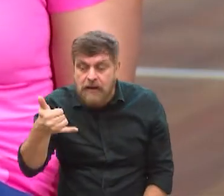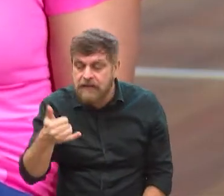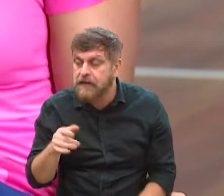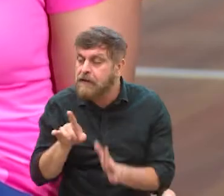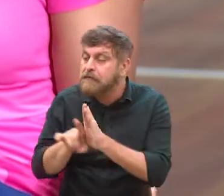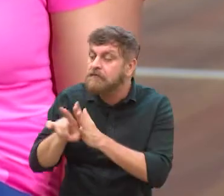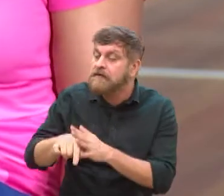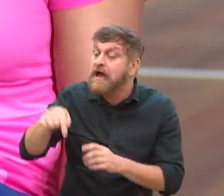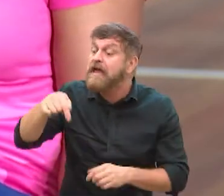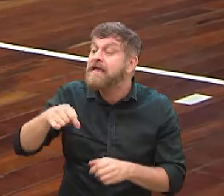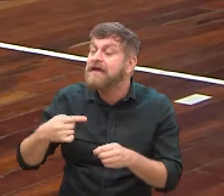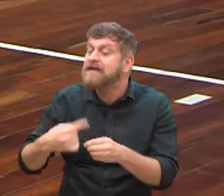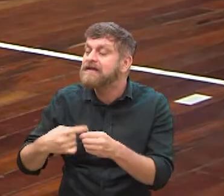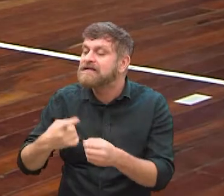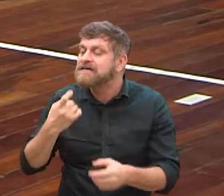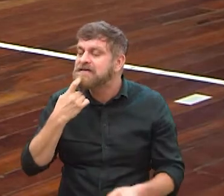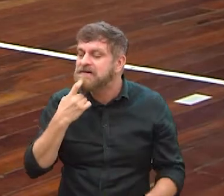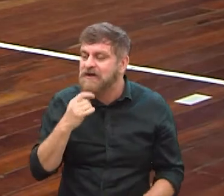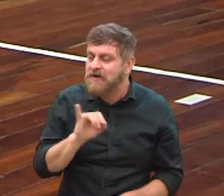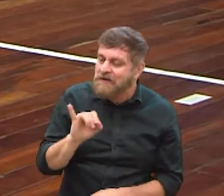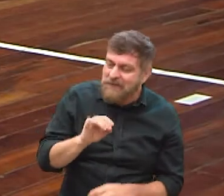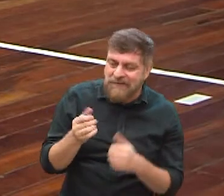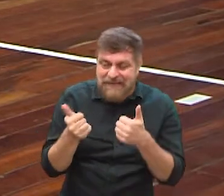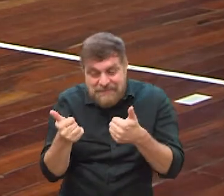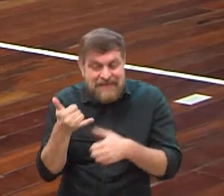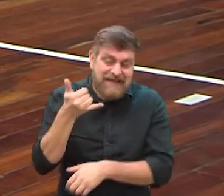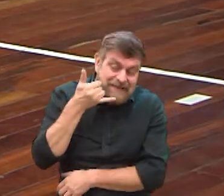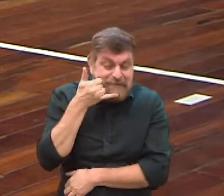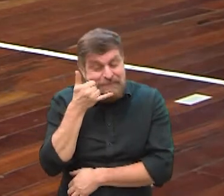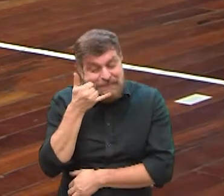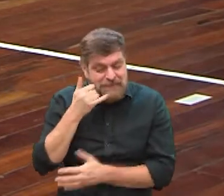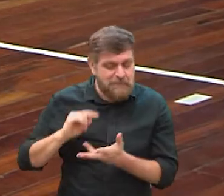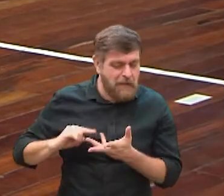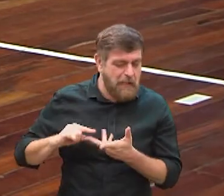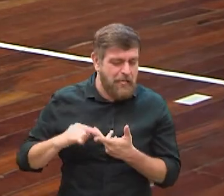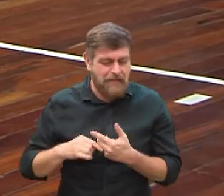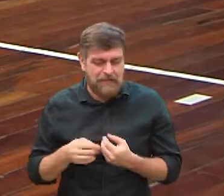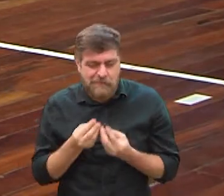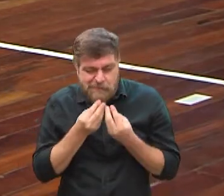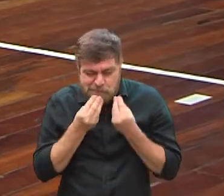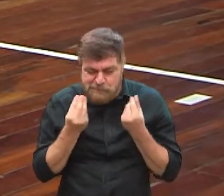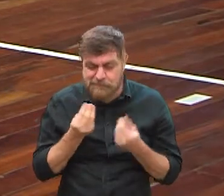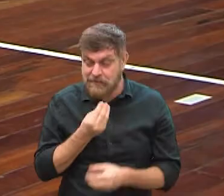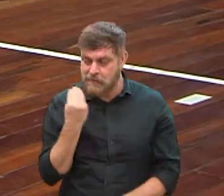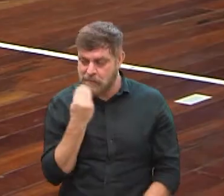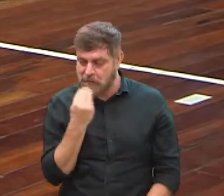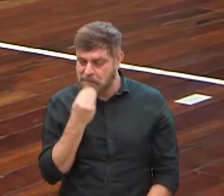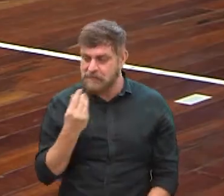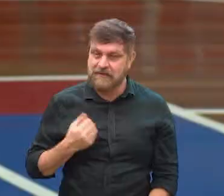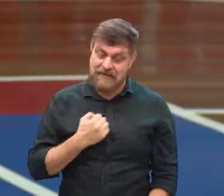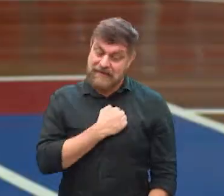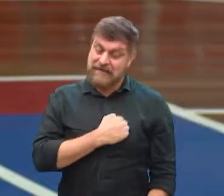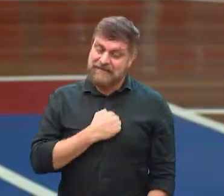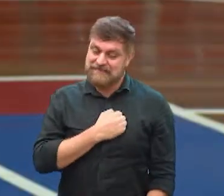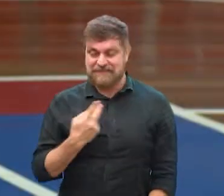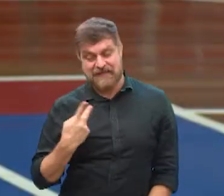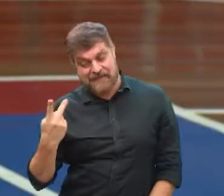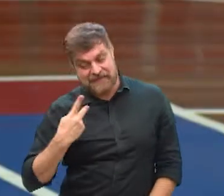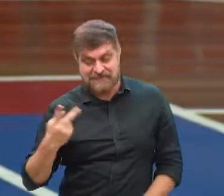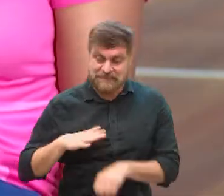que tava, né? Mandou aquele famoso oi sumido. Oi, Vidrami, como é que você tá? Saudade. Saudade. Faz tempo que a gente não